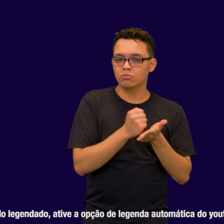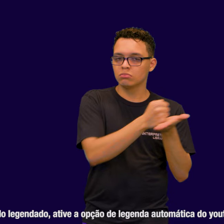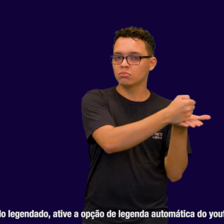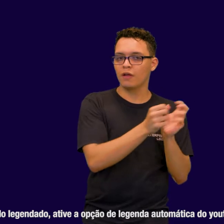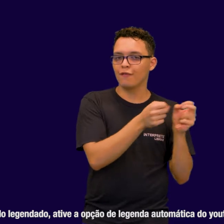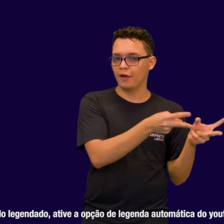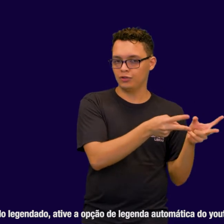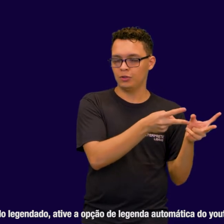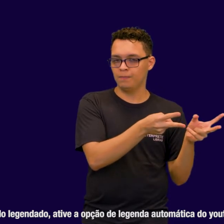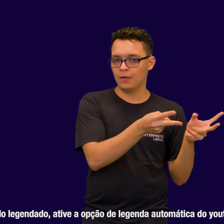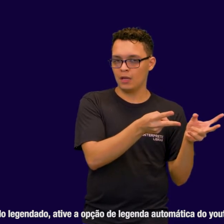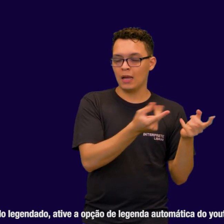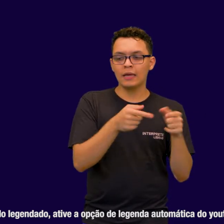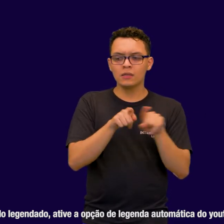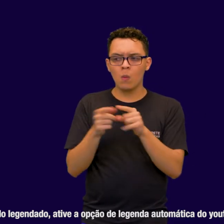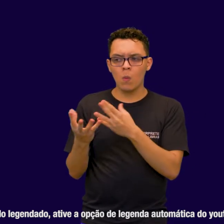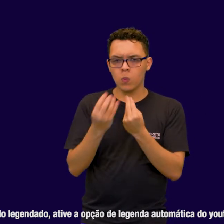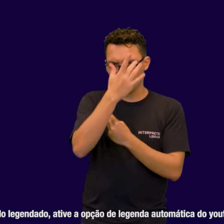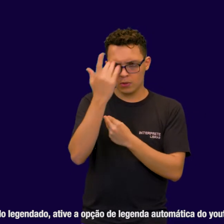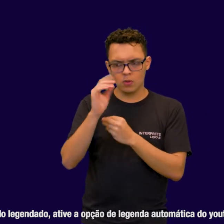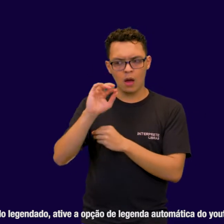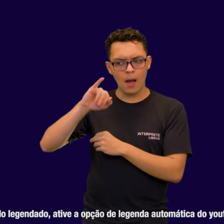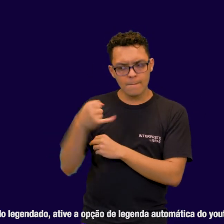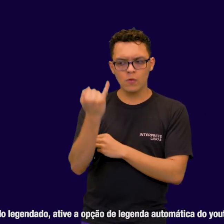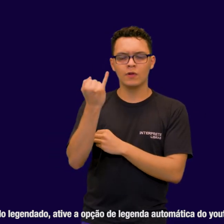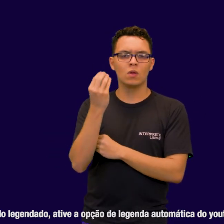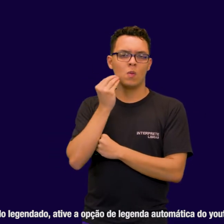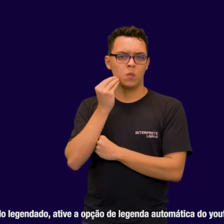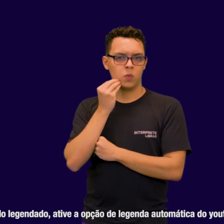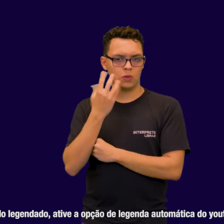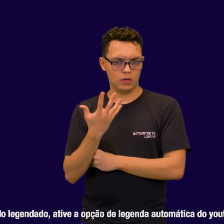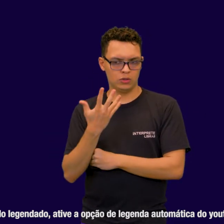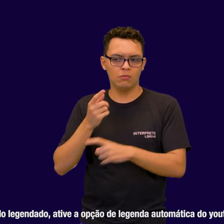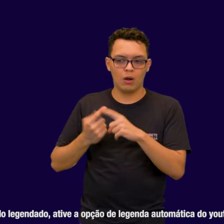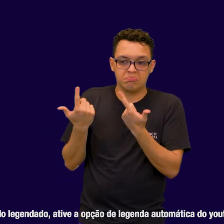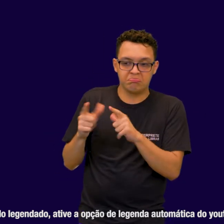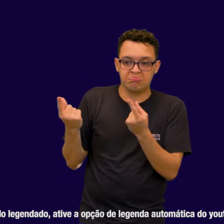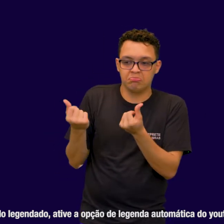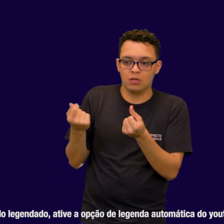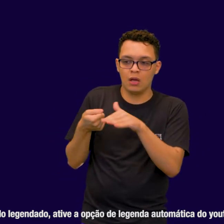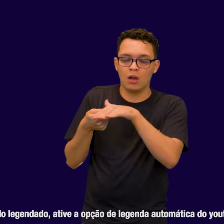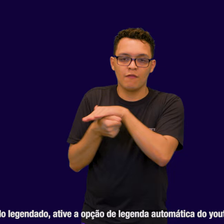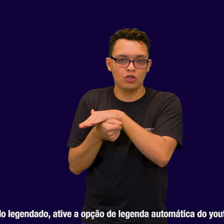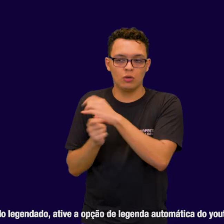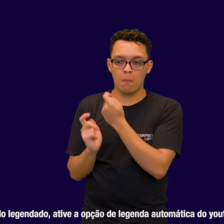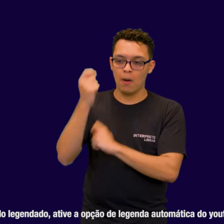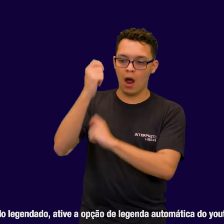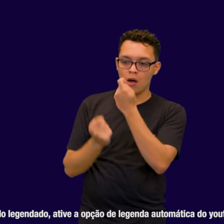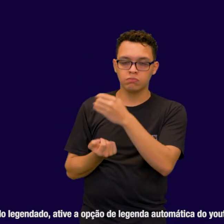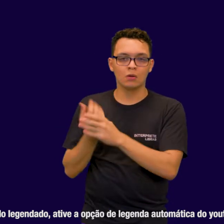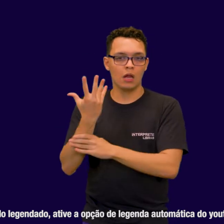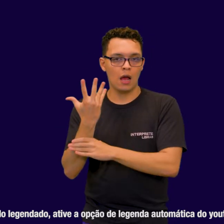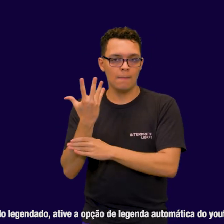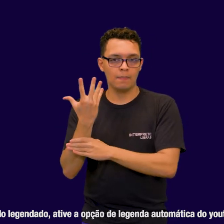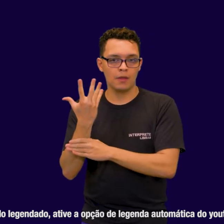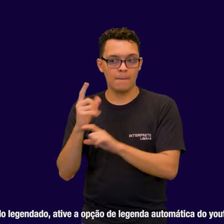um fôlego muito grande, porque muita gente que não tinha dinheiro para abrir uma fábrica, mas adorava fazer cerveja, descobriu que poderia fazer a